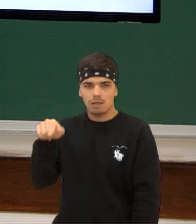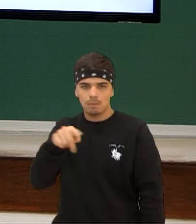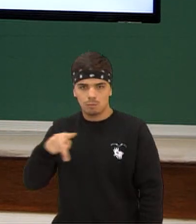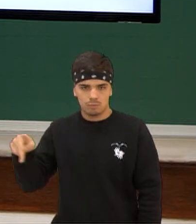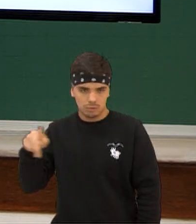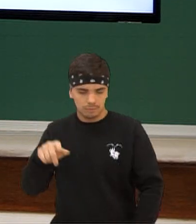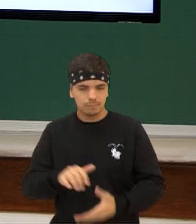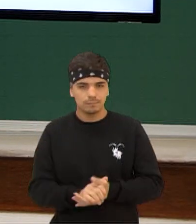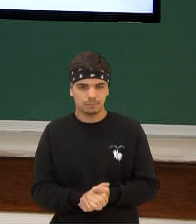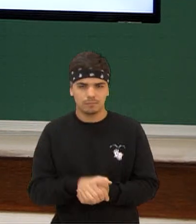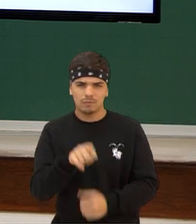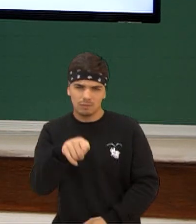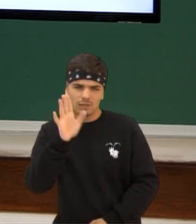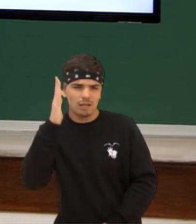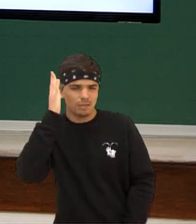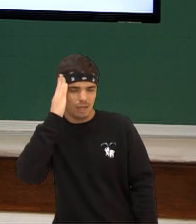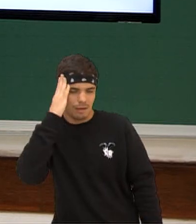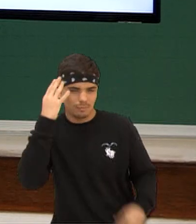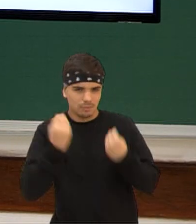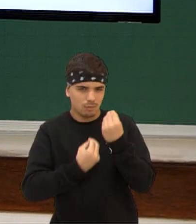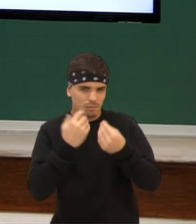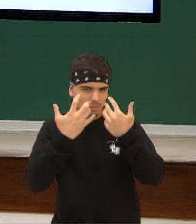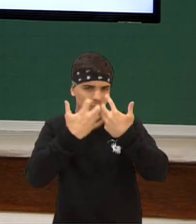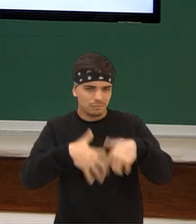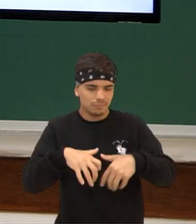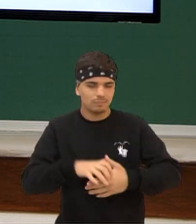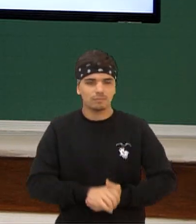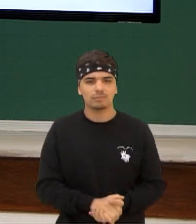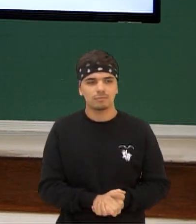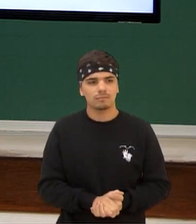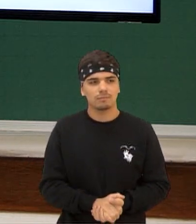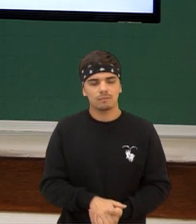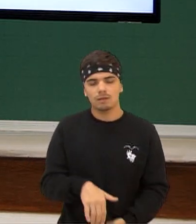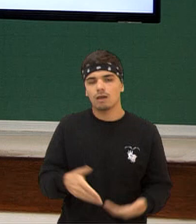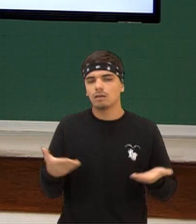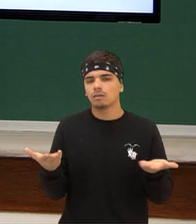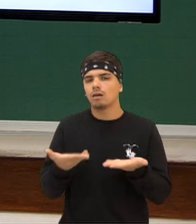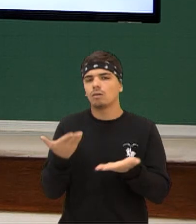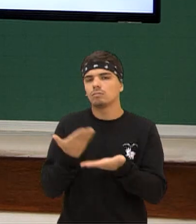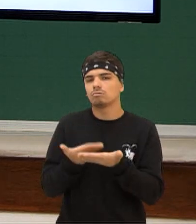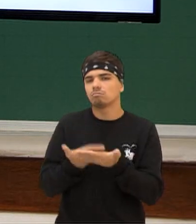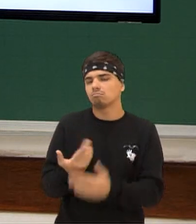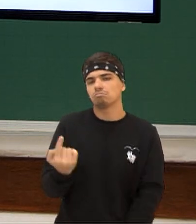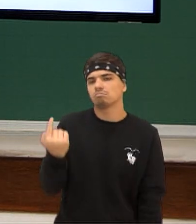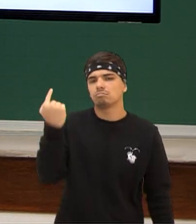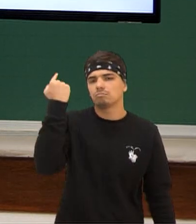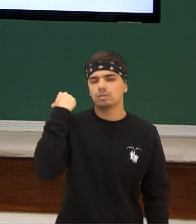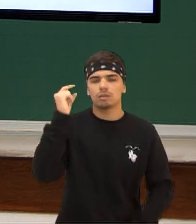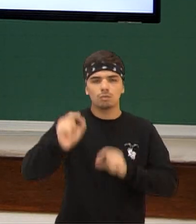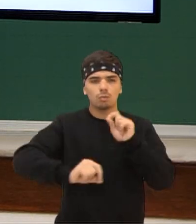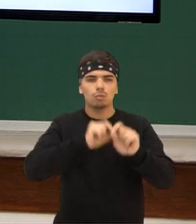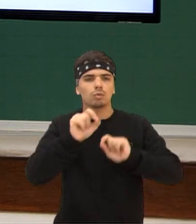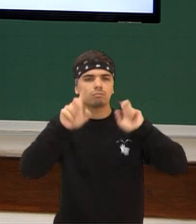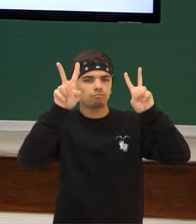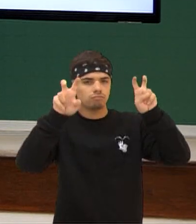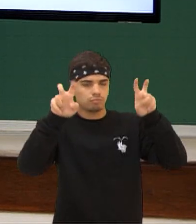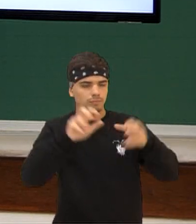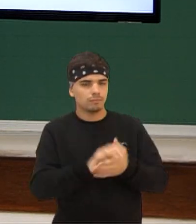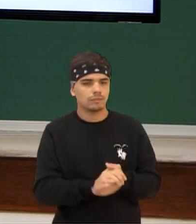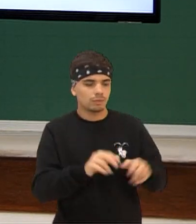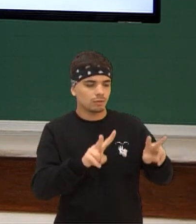combinado e já tá craque você já sabe como é que faz né Vamos lá na aula passada vocês lembram sobre o que nós falamos